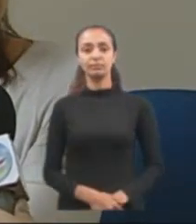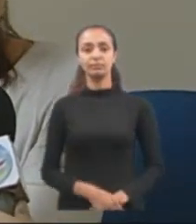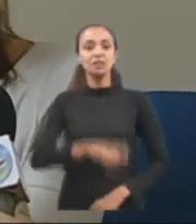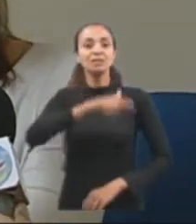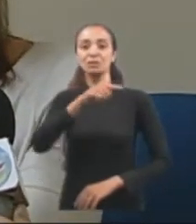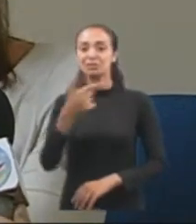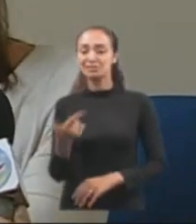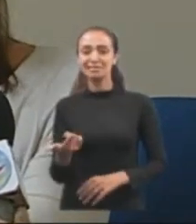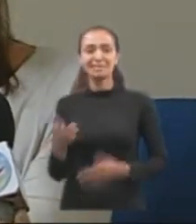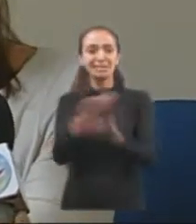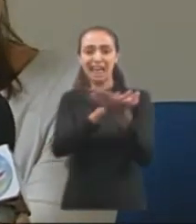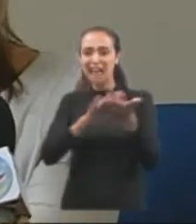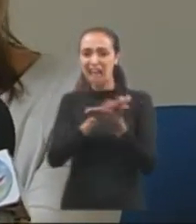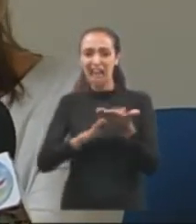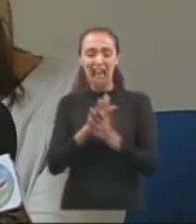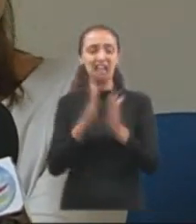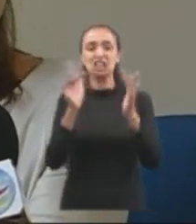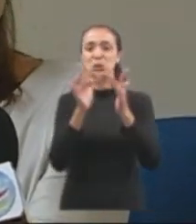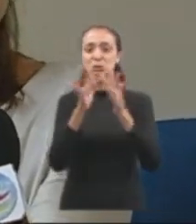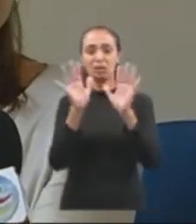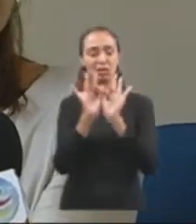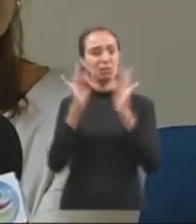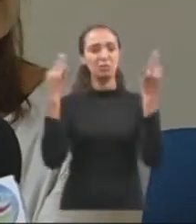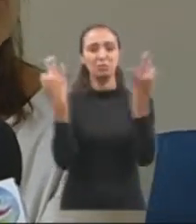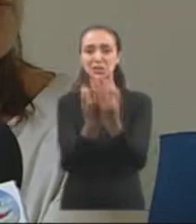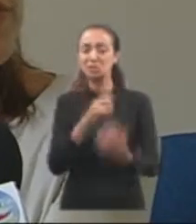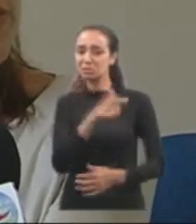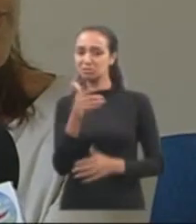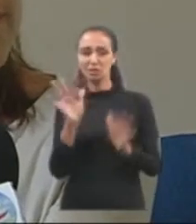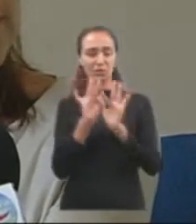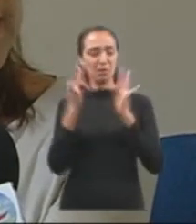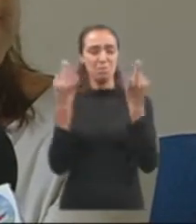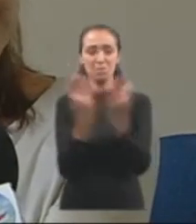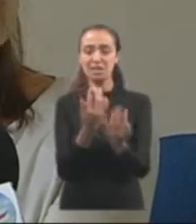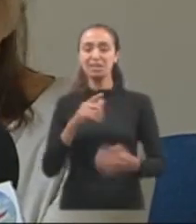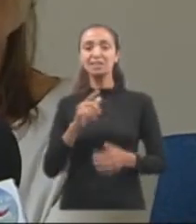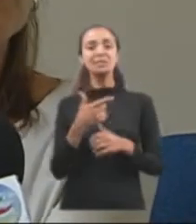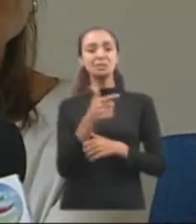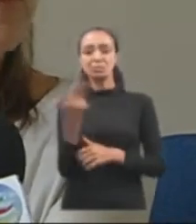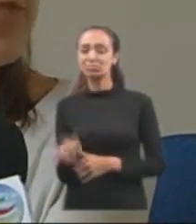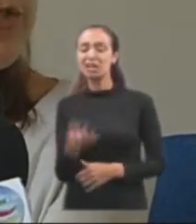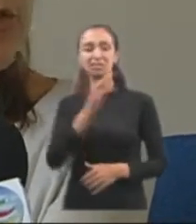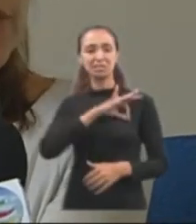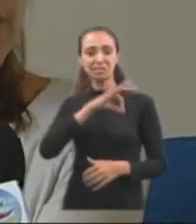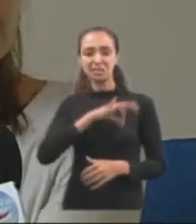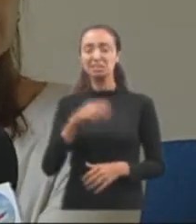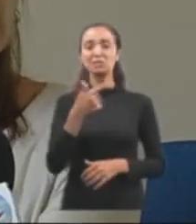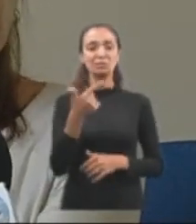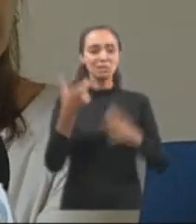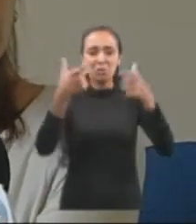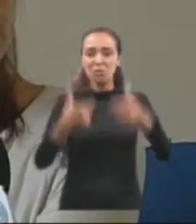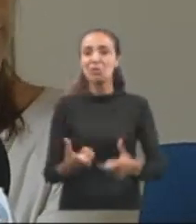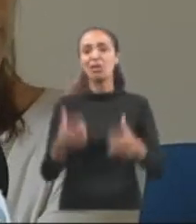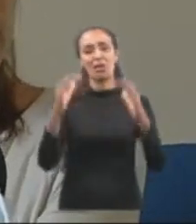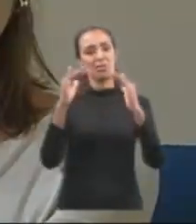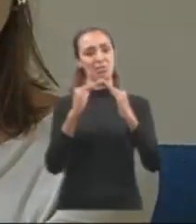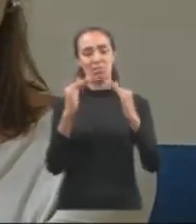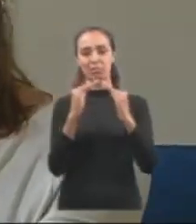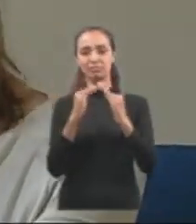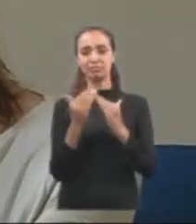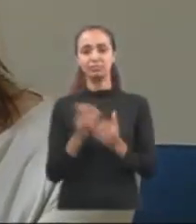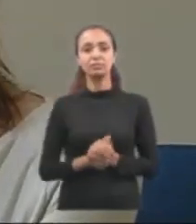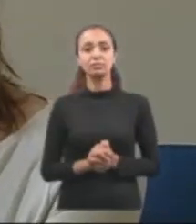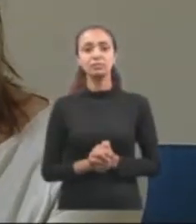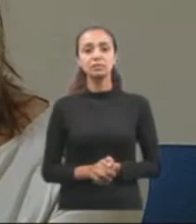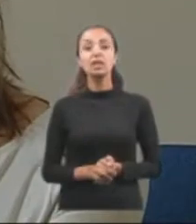tenha mais ninguém, que não constituiu família, que não tenha uma renda suficiente para se manter, que não tenha uma moradia, que não tenha um apoio. E o